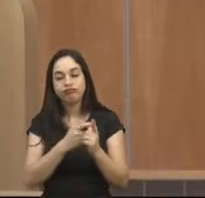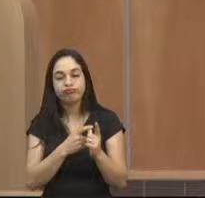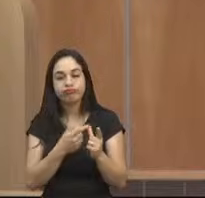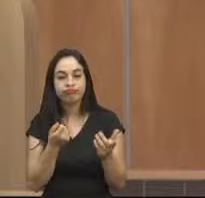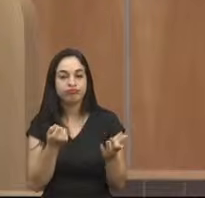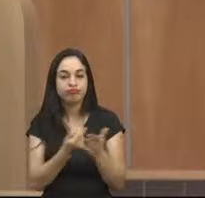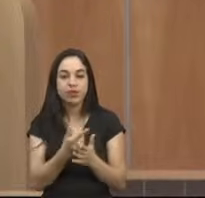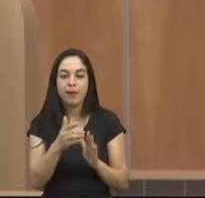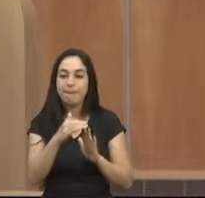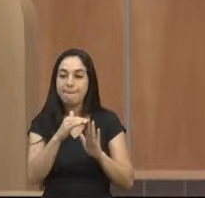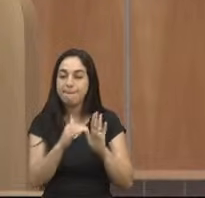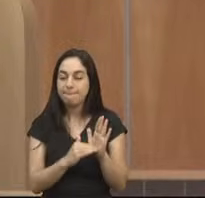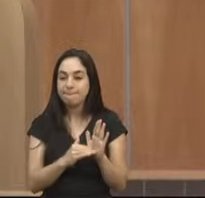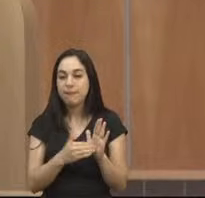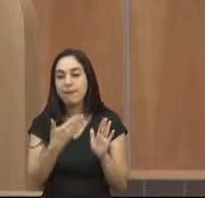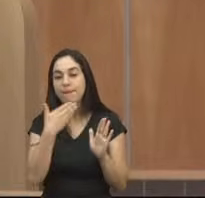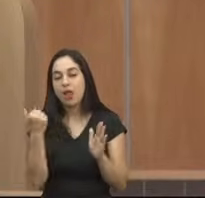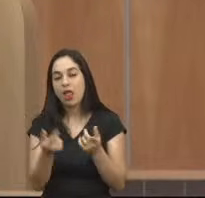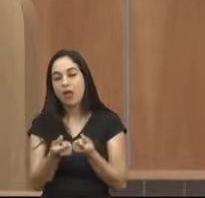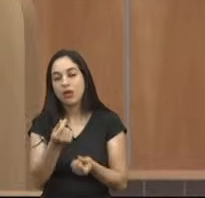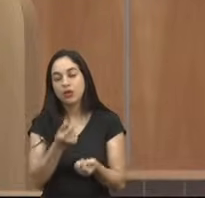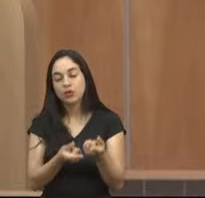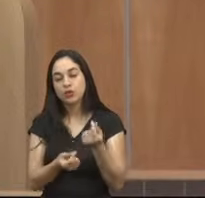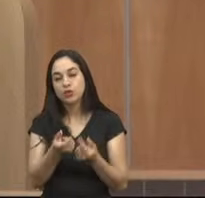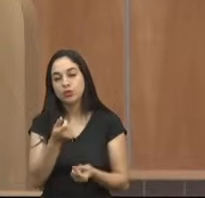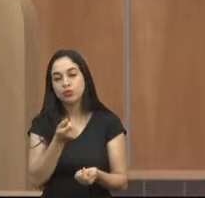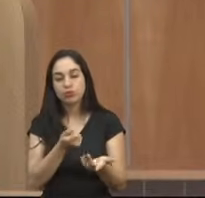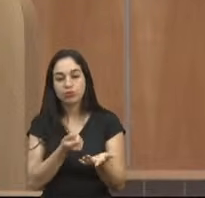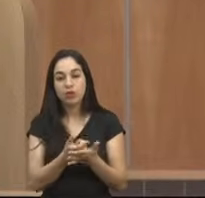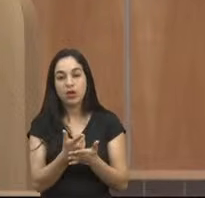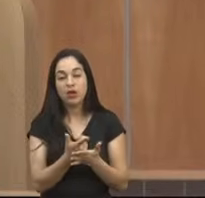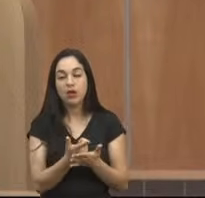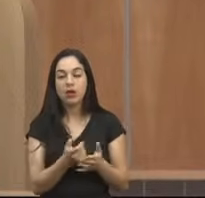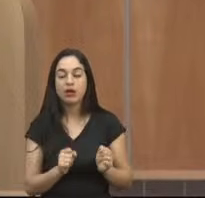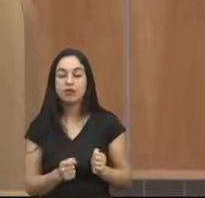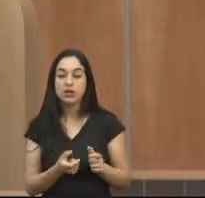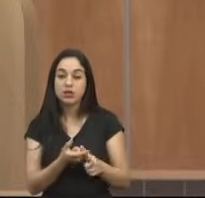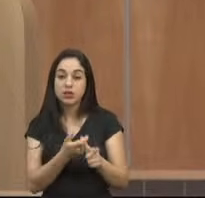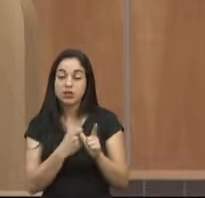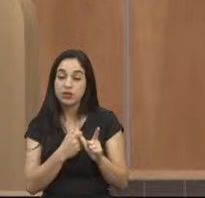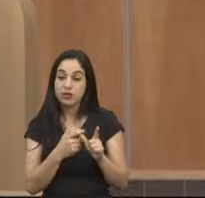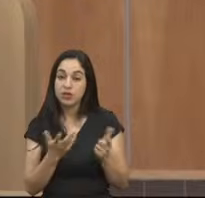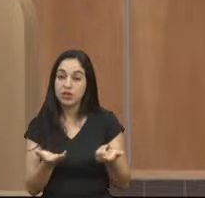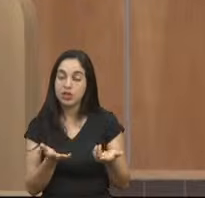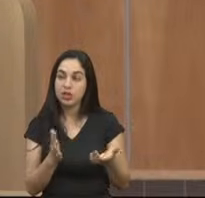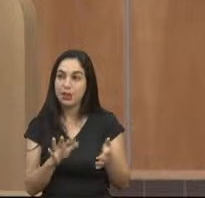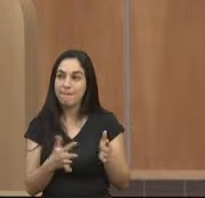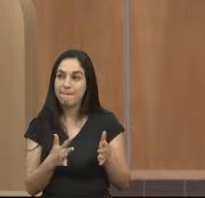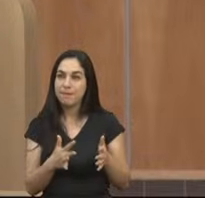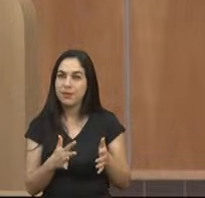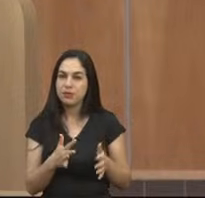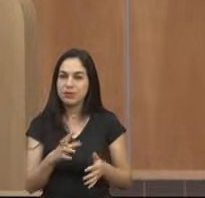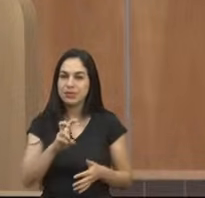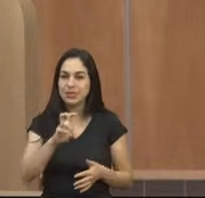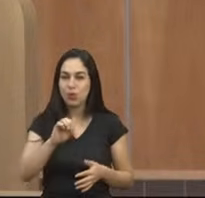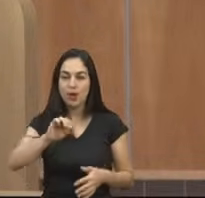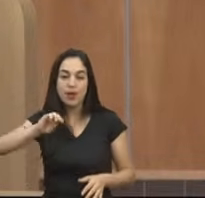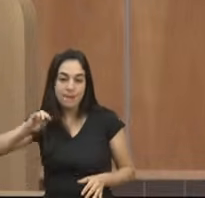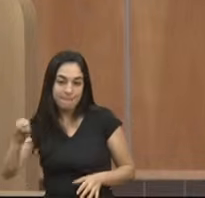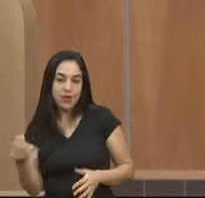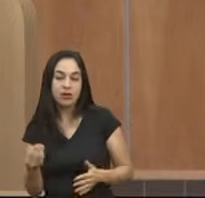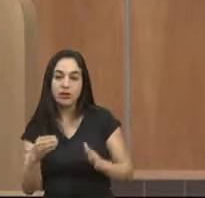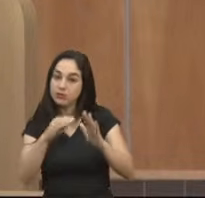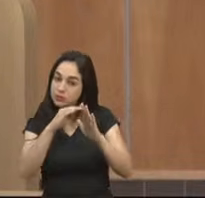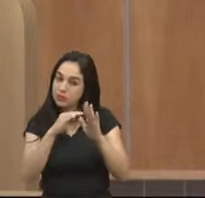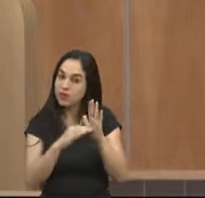tem gastado melhor o dinheiro público e essa dívida já aparece para nós aí em torno de 50 milhões. É um